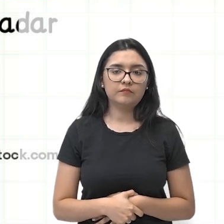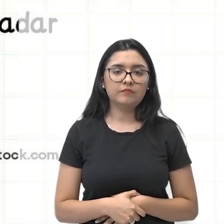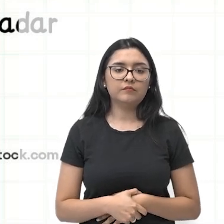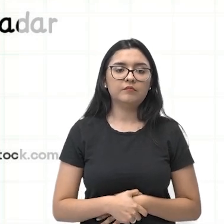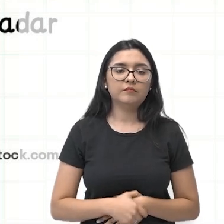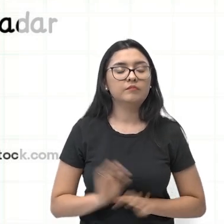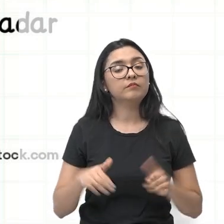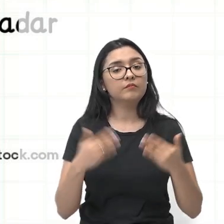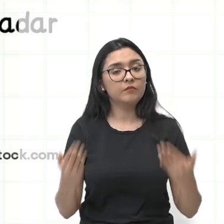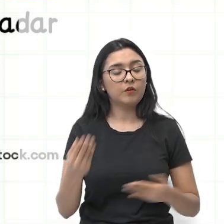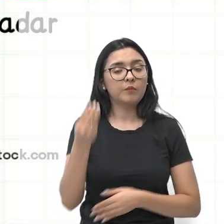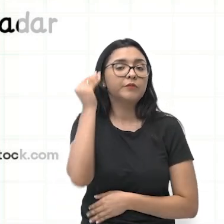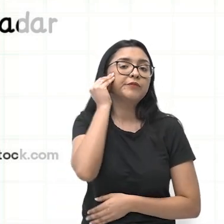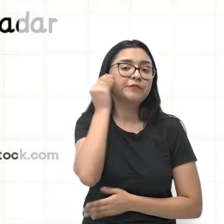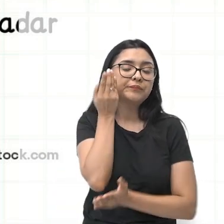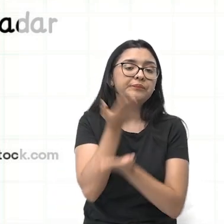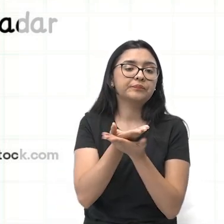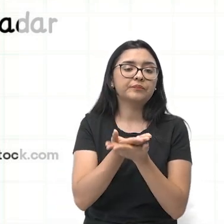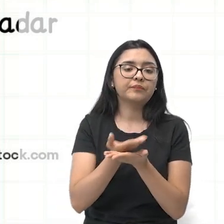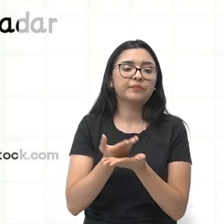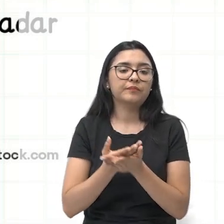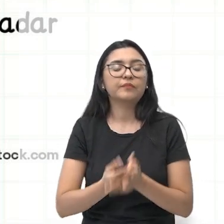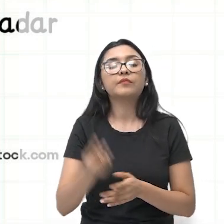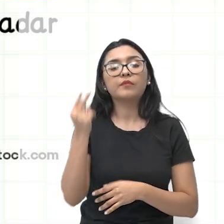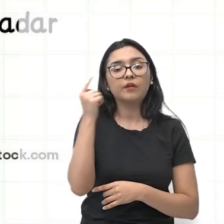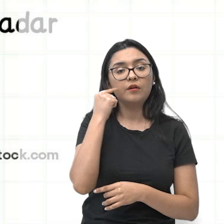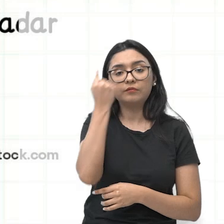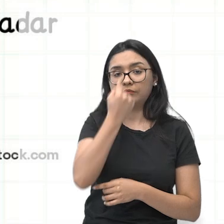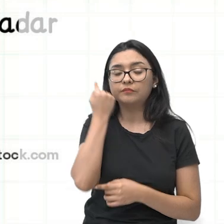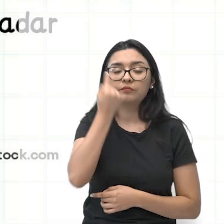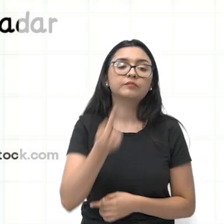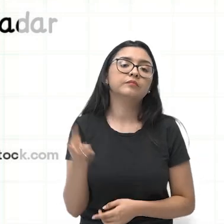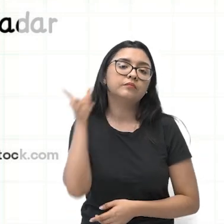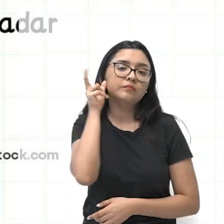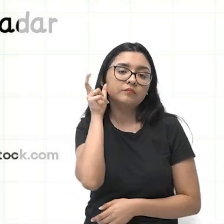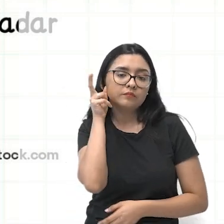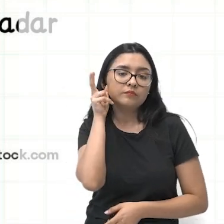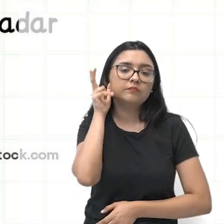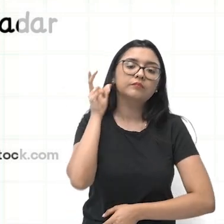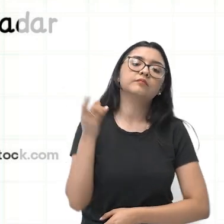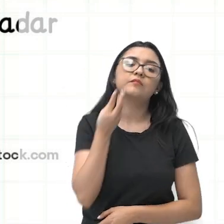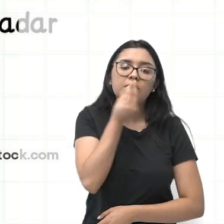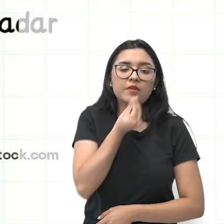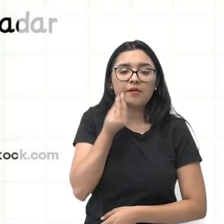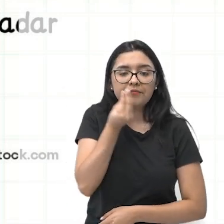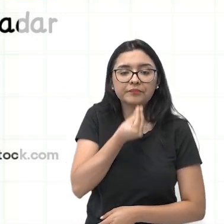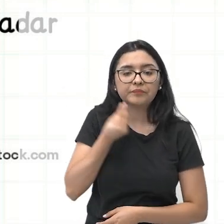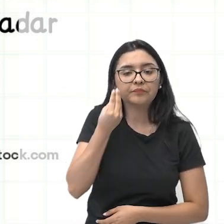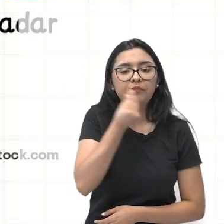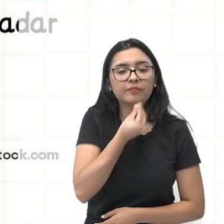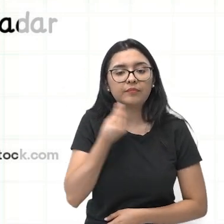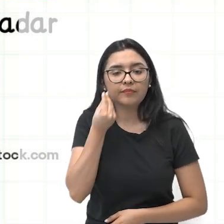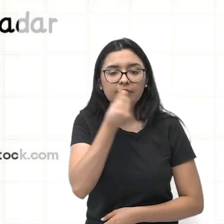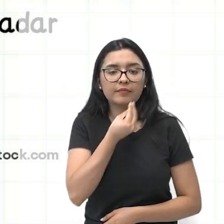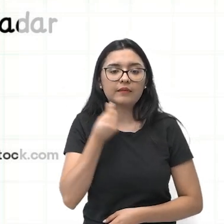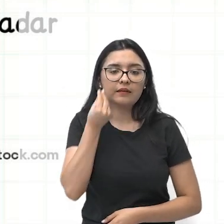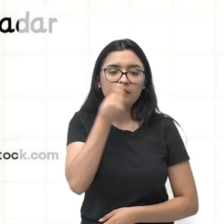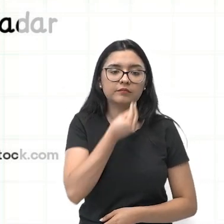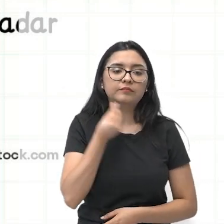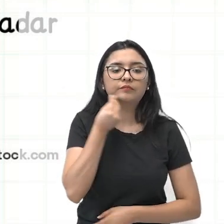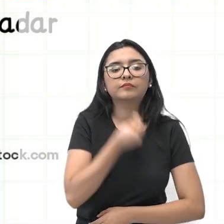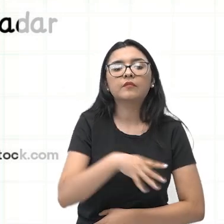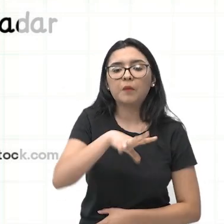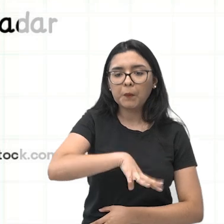nós temos, como vimos aí, a visão, a audição, o paladar, né?